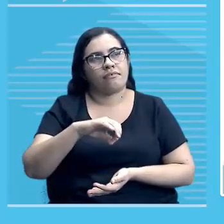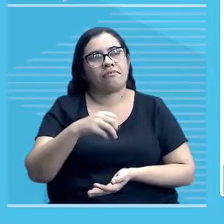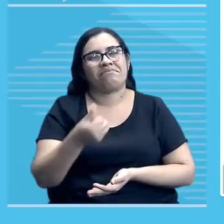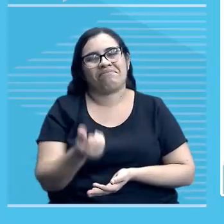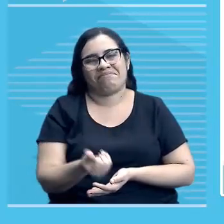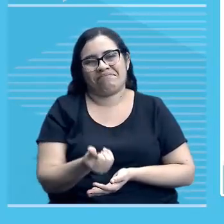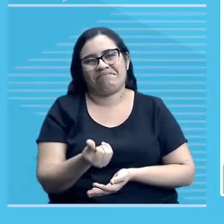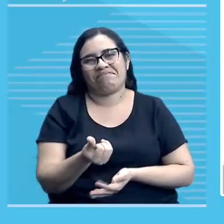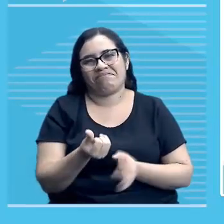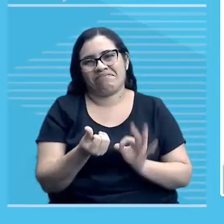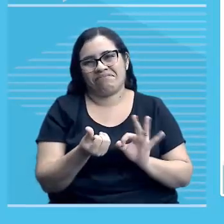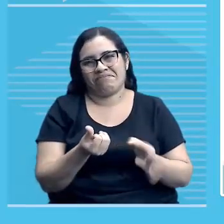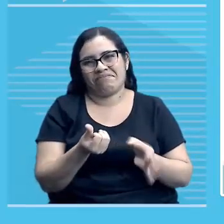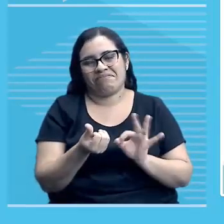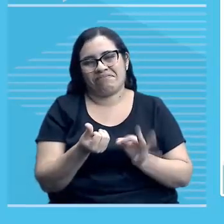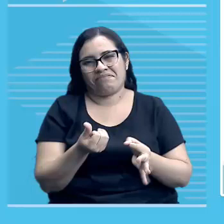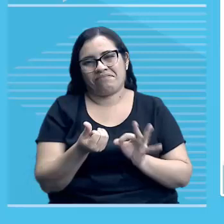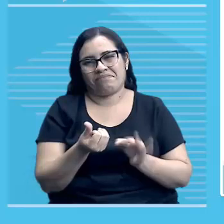96.